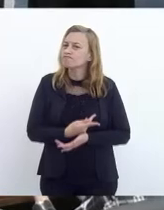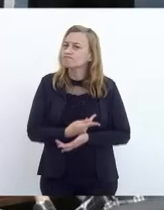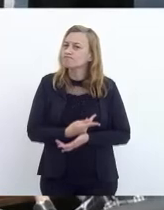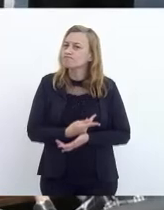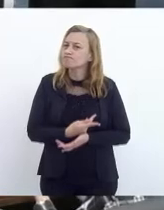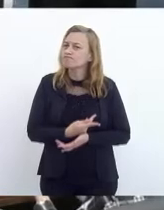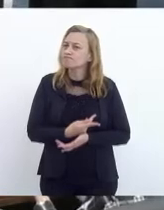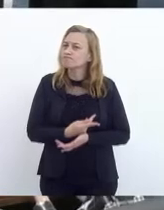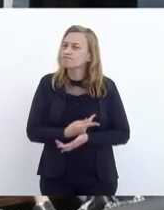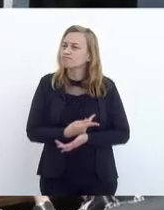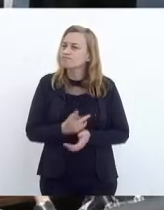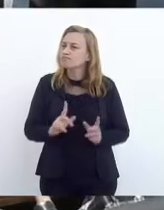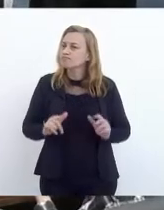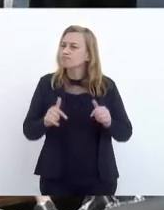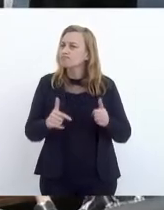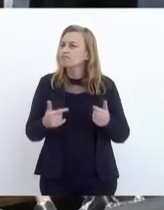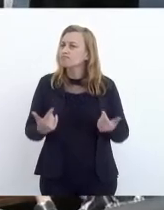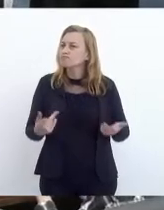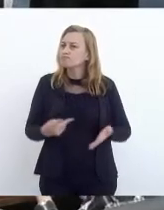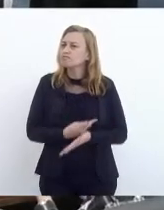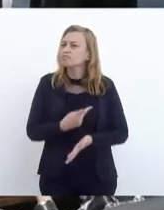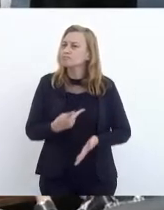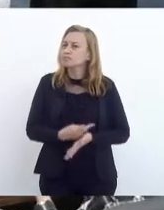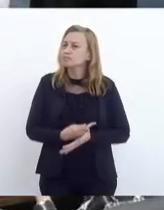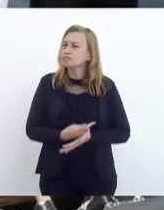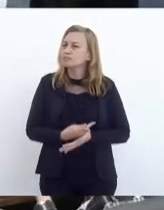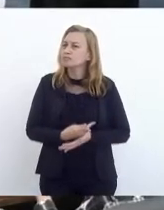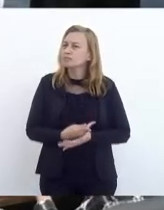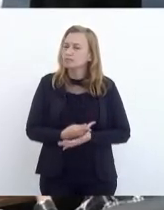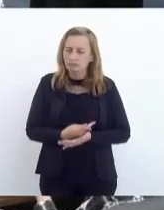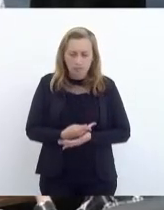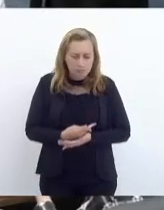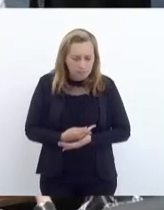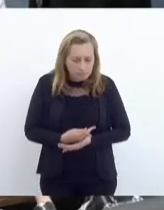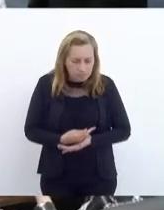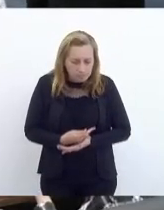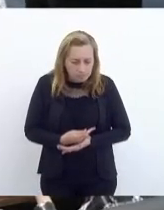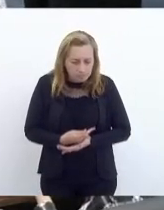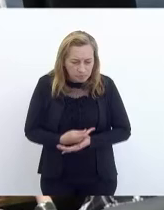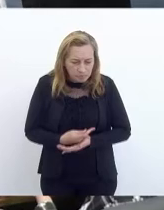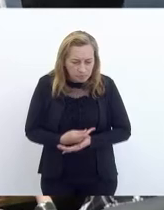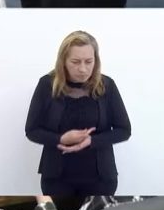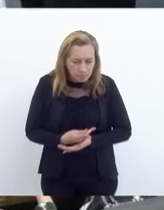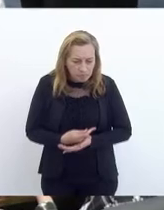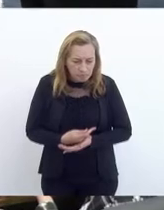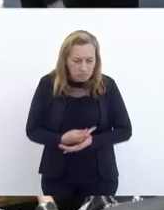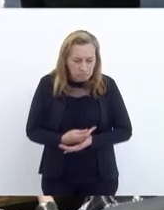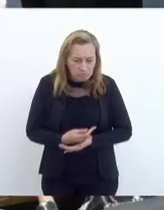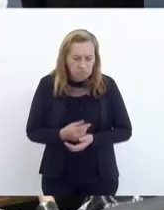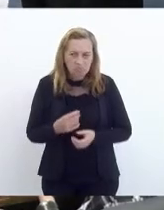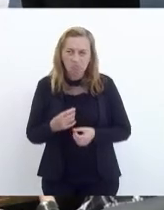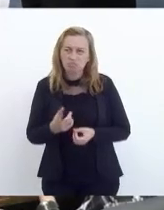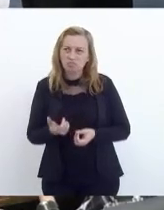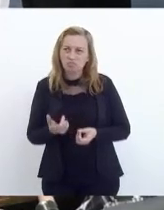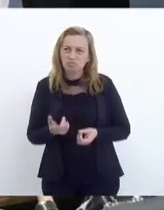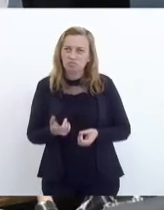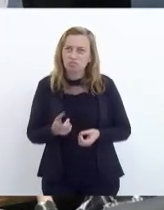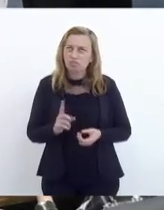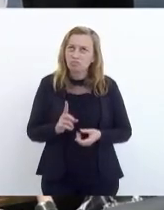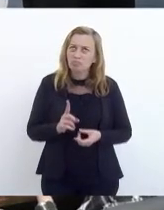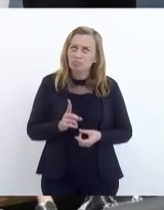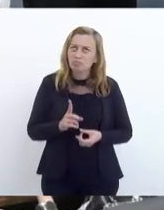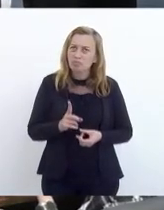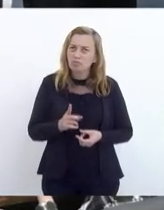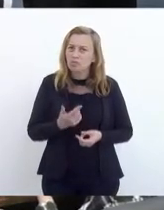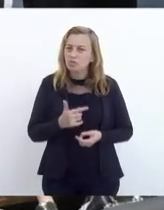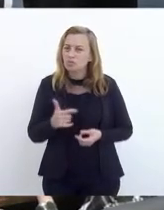essa ação agressiva, ela é nova, não faz muito tempo, então ainda também não existiu o